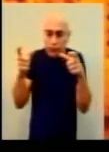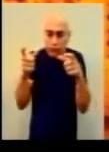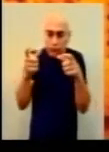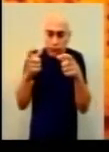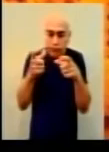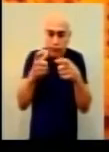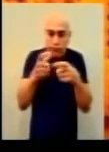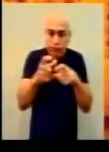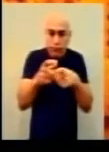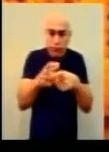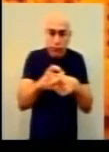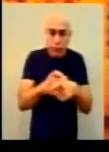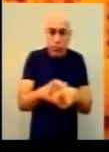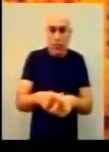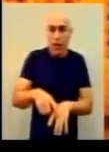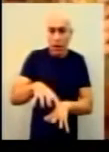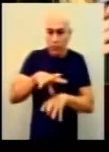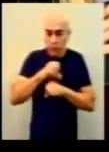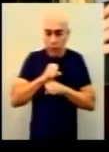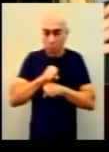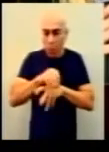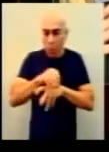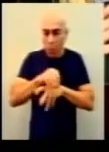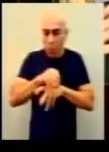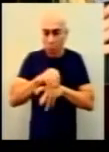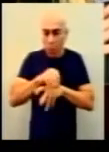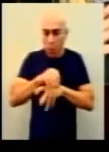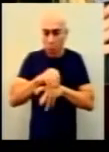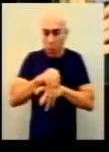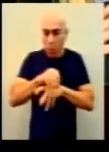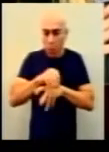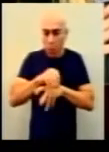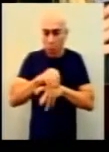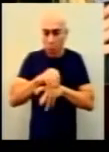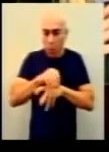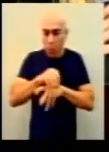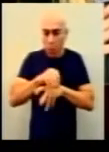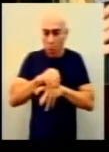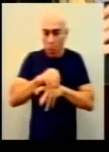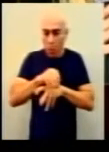esse R0 que a gente fala, esse potencial de transmissão.